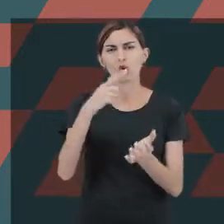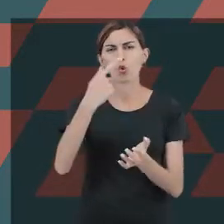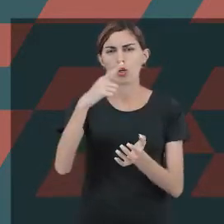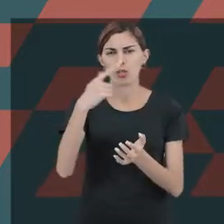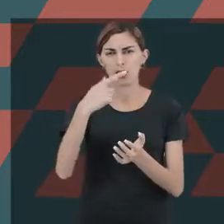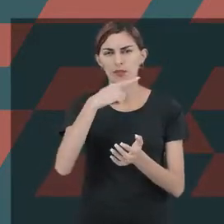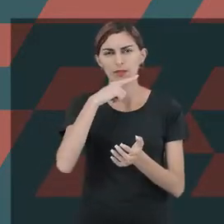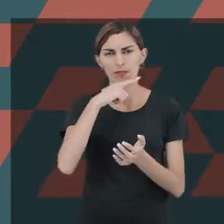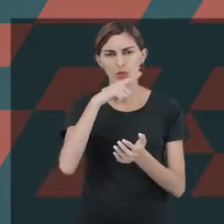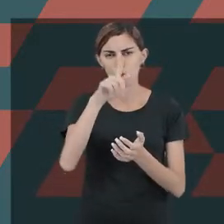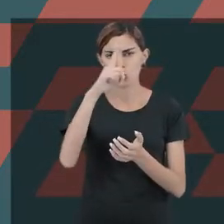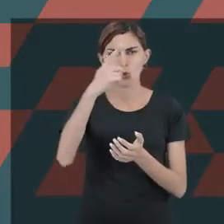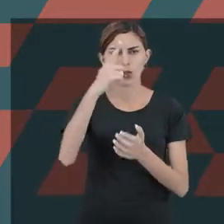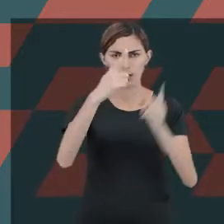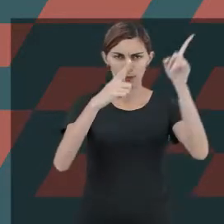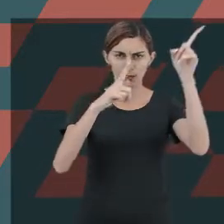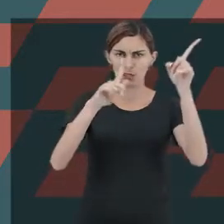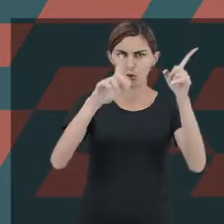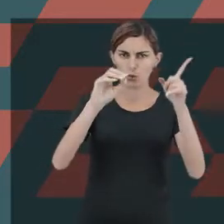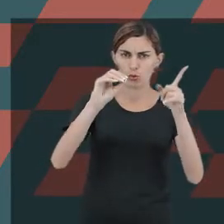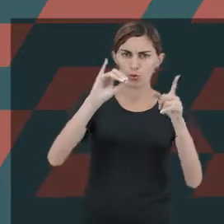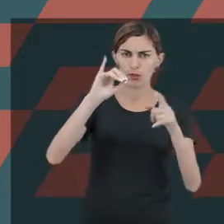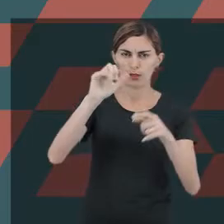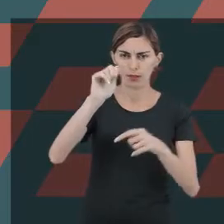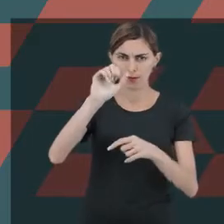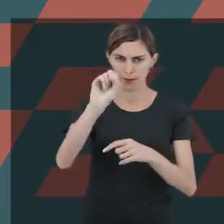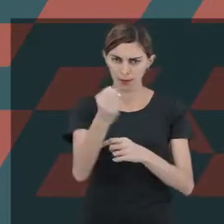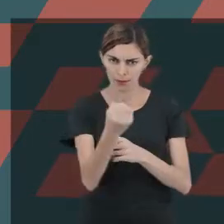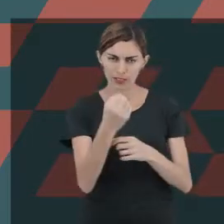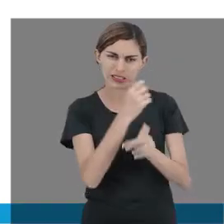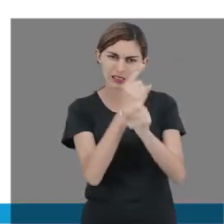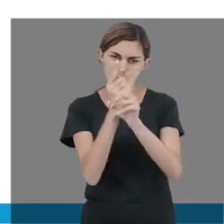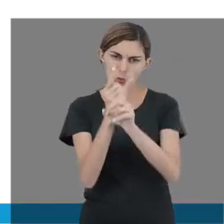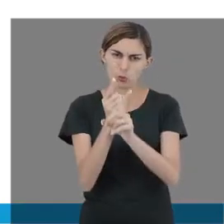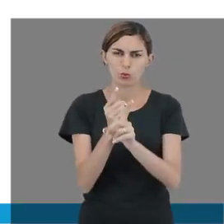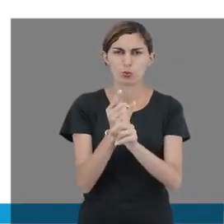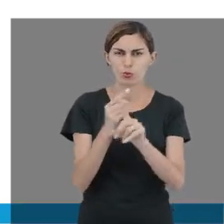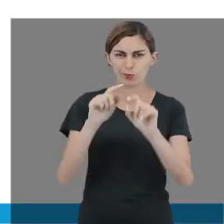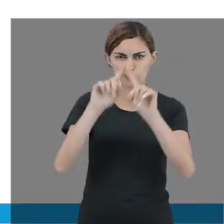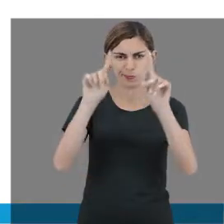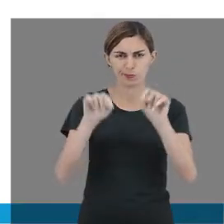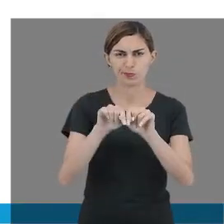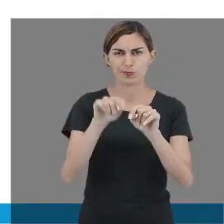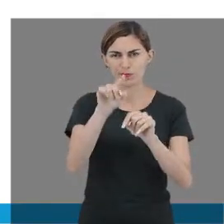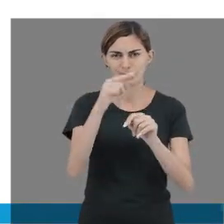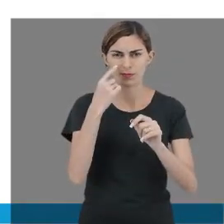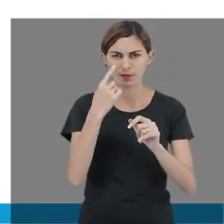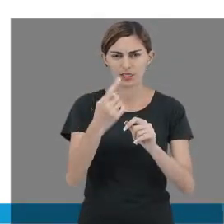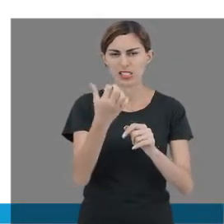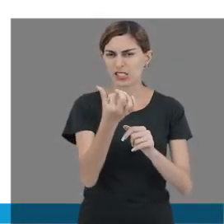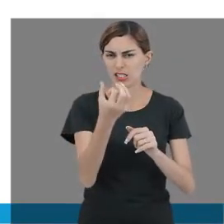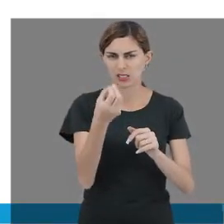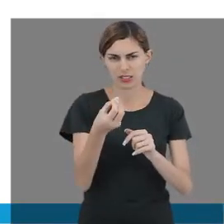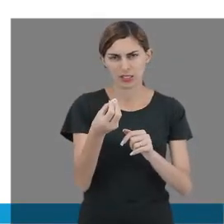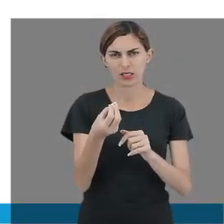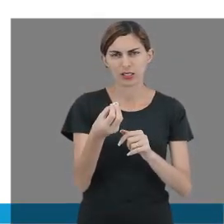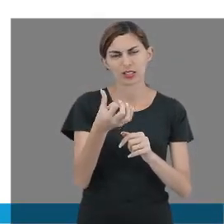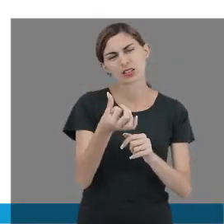de Goiás, né, e aqui de Pernambuco. Então, a gente encontrou uma prevalência de